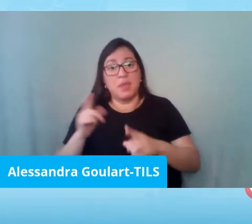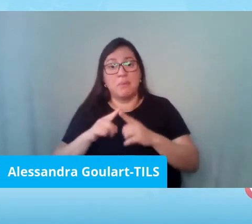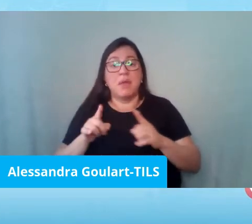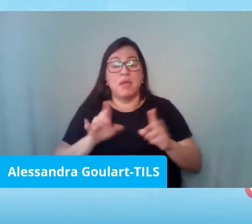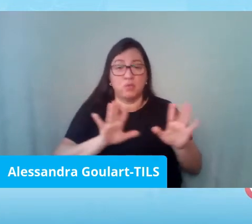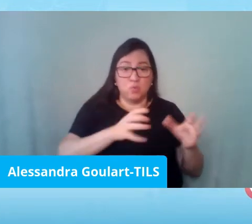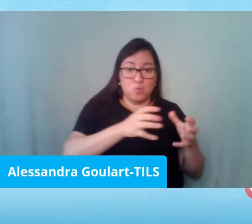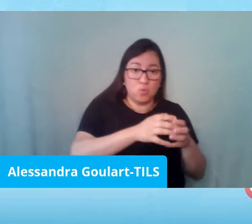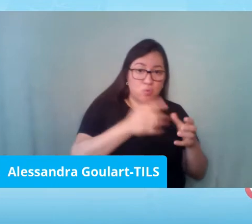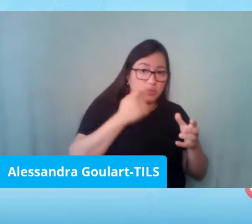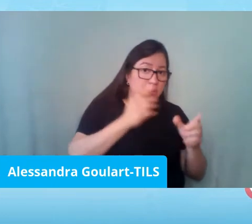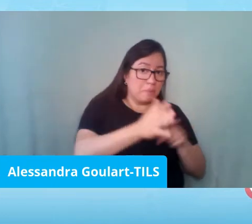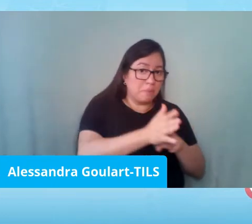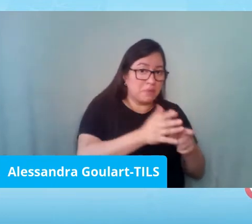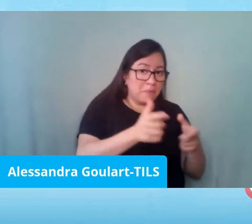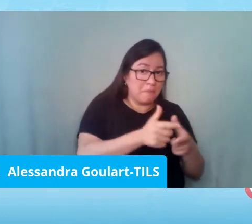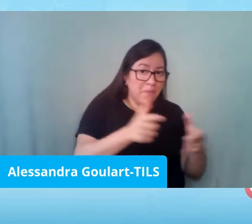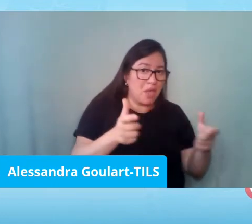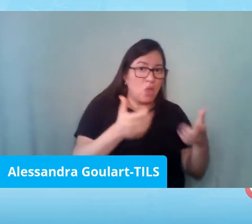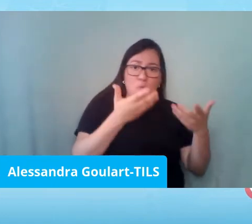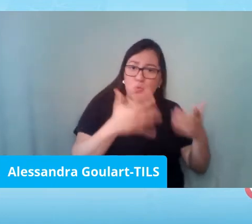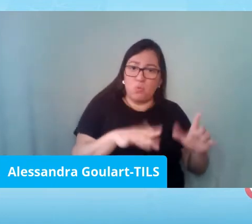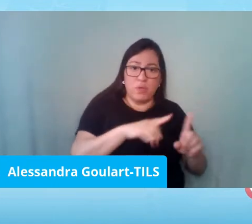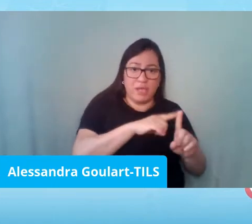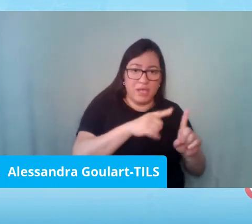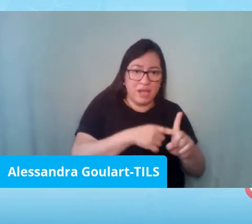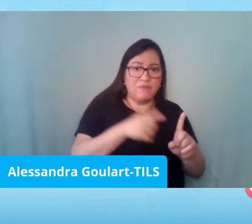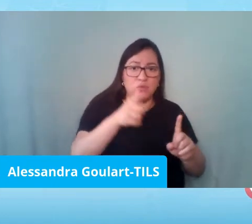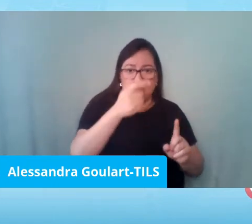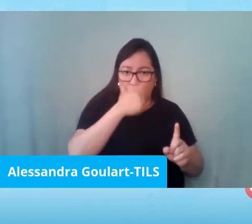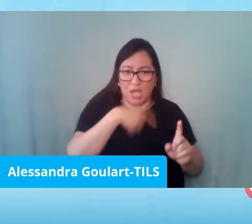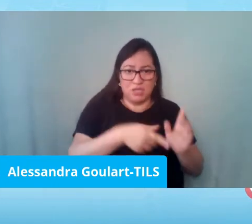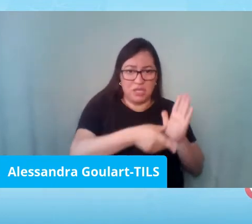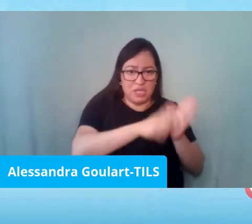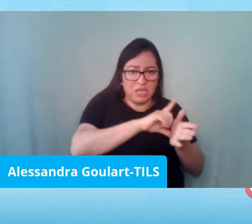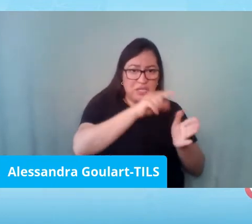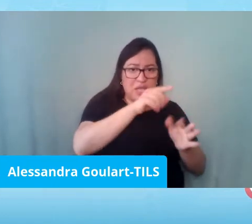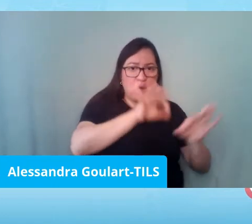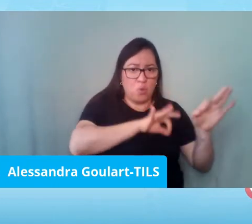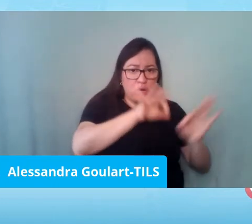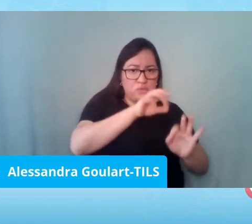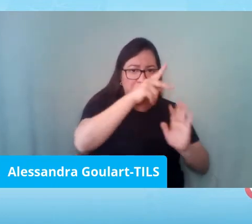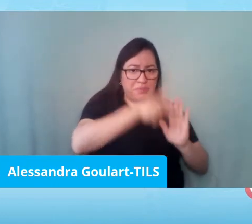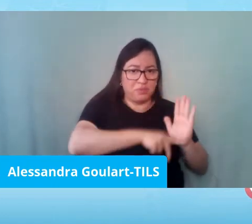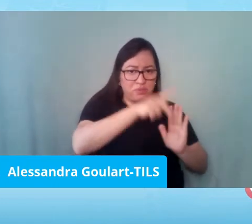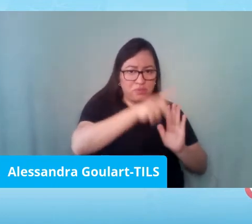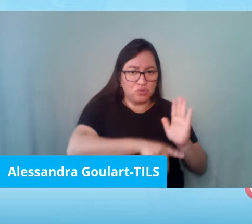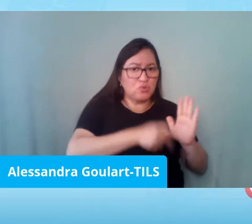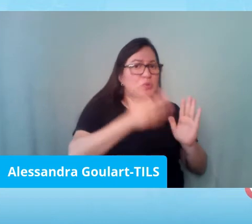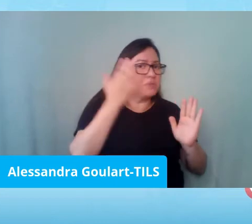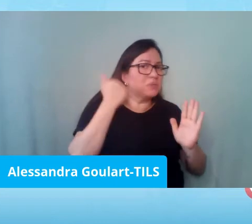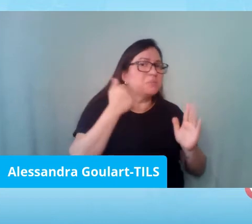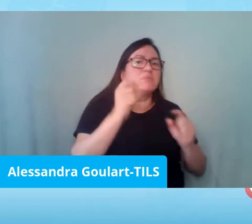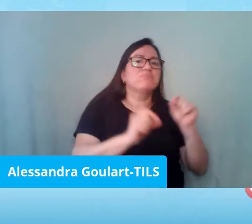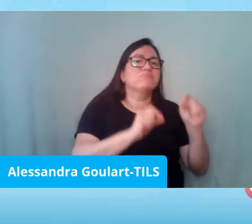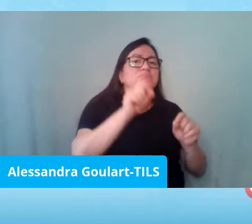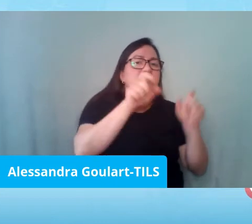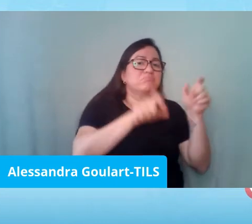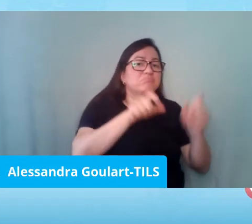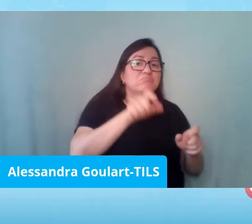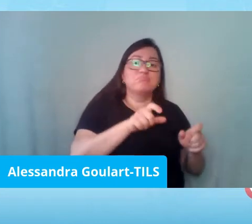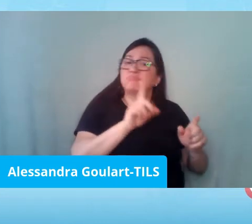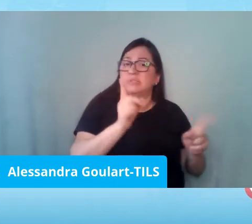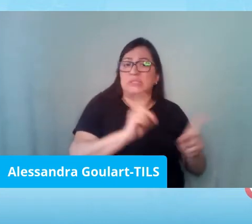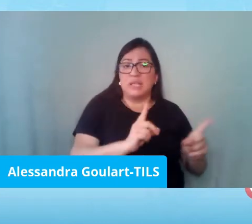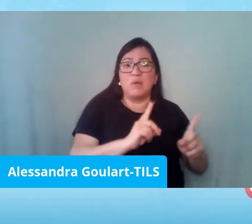aos meninos, né, na adolescência, de estar atento para isso, de trabalhar planejamento sexual e reprodutivo, né?